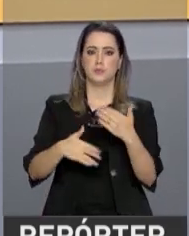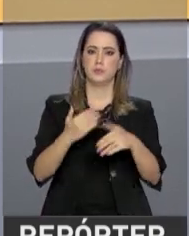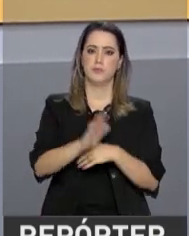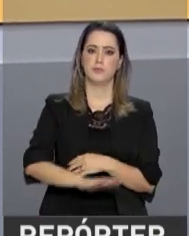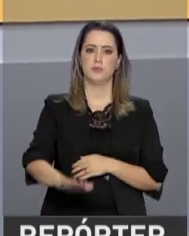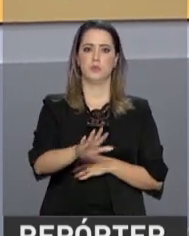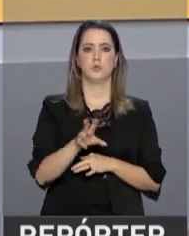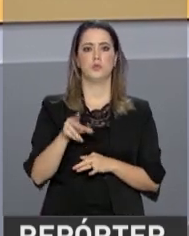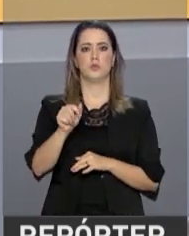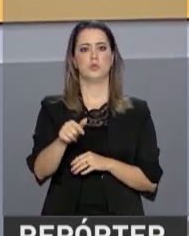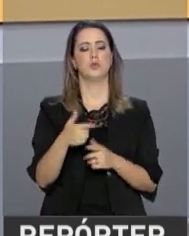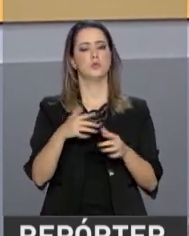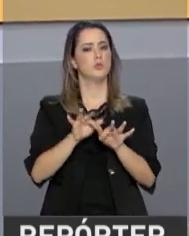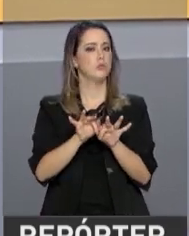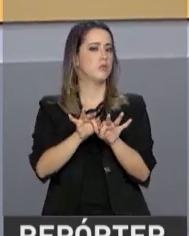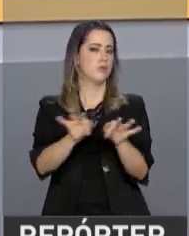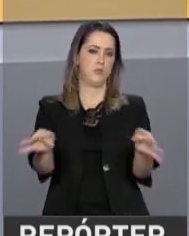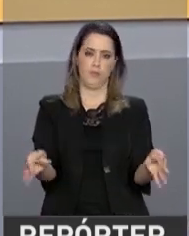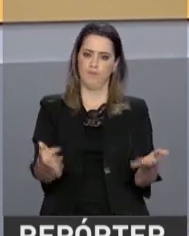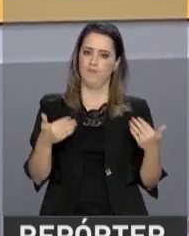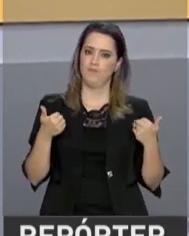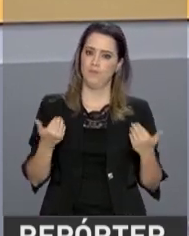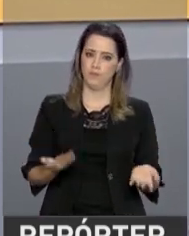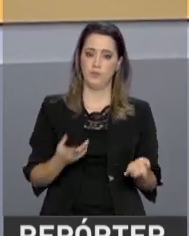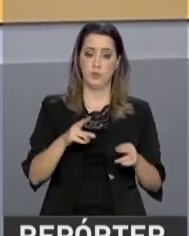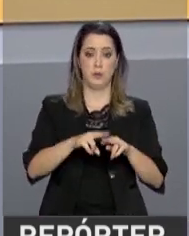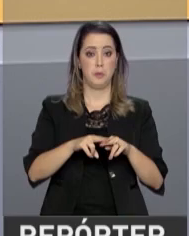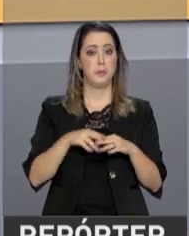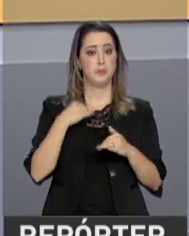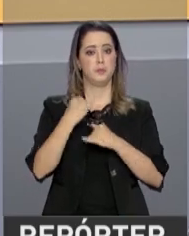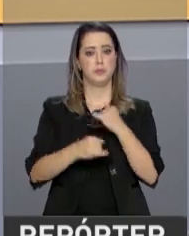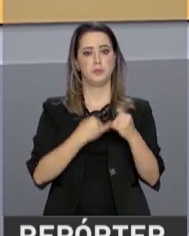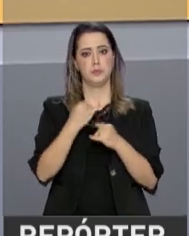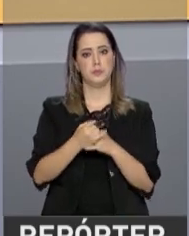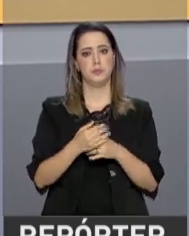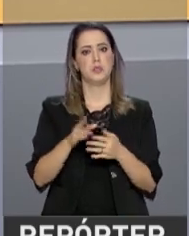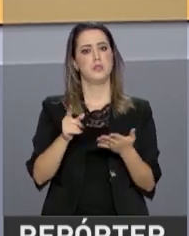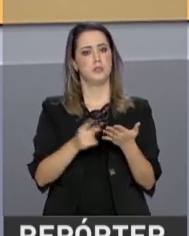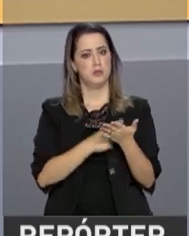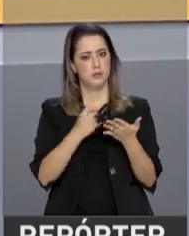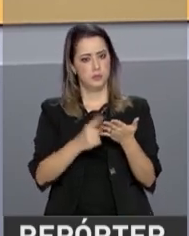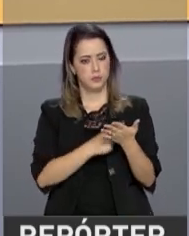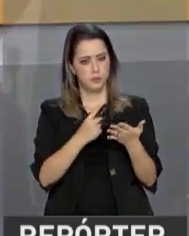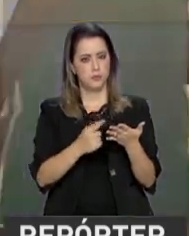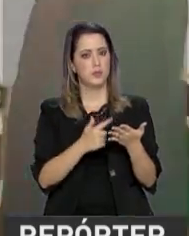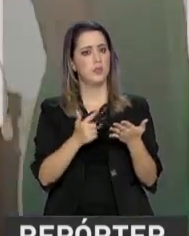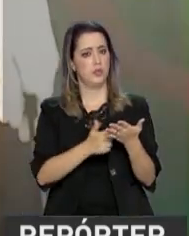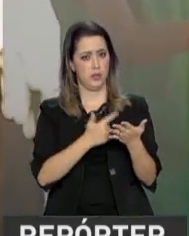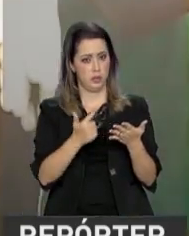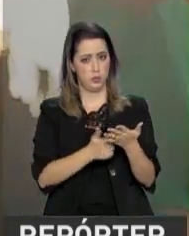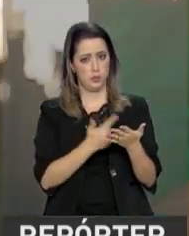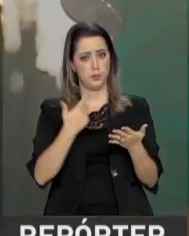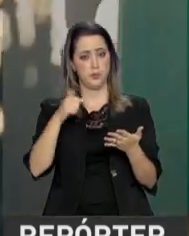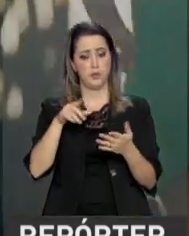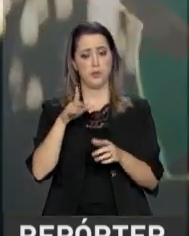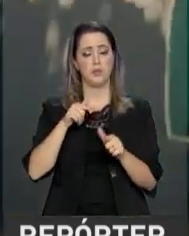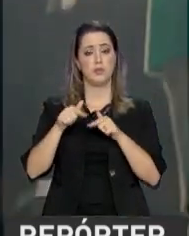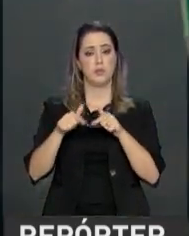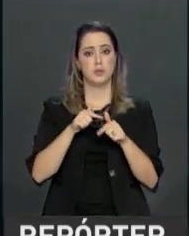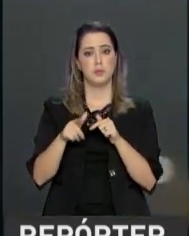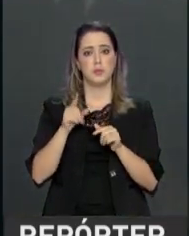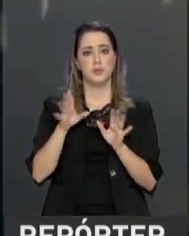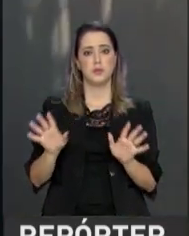dos pequenos tudo isso uma atitude simples por meio da brincadeira e da prática de leitura são